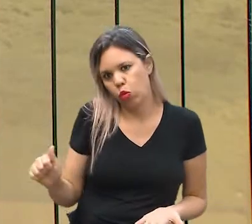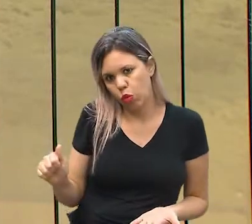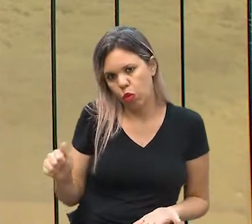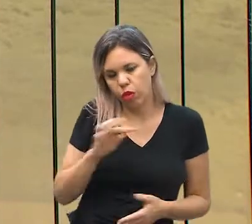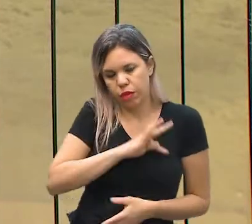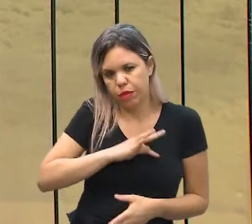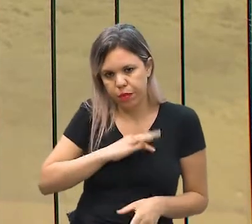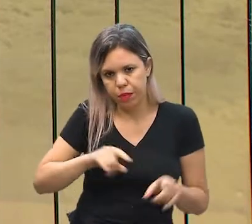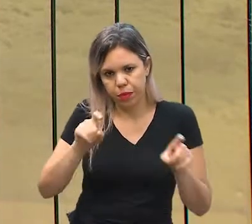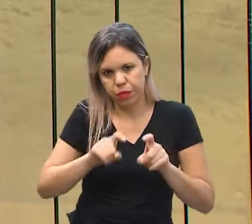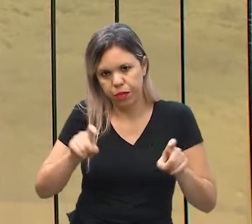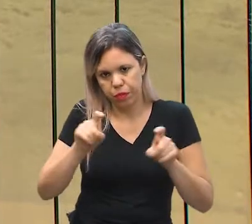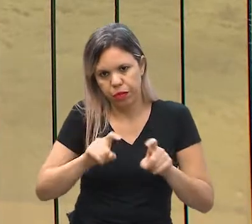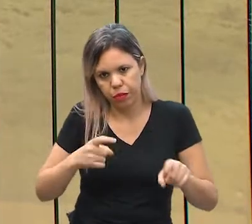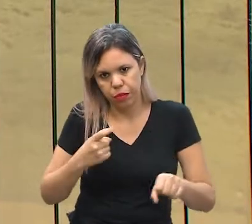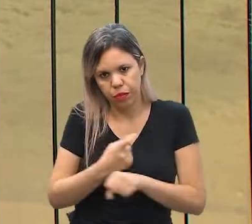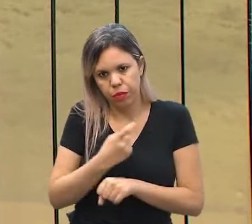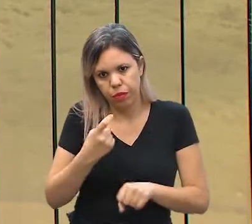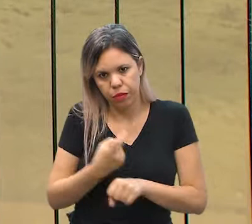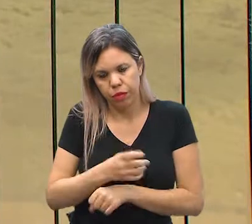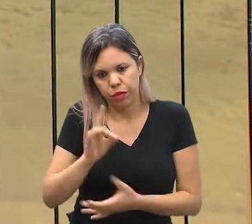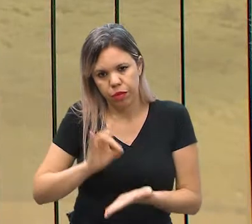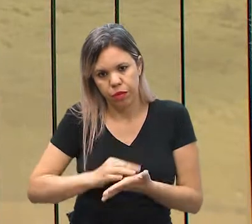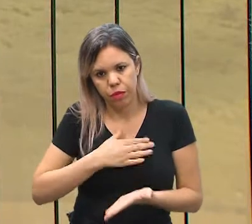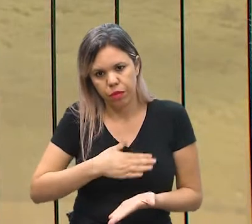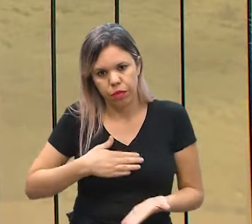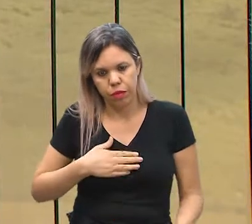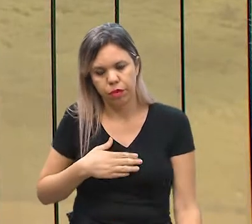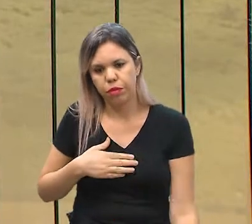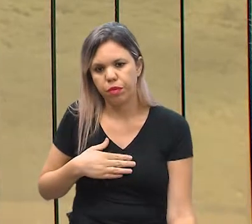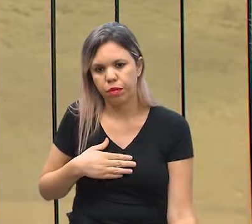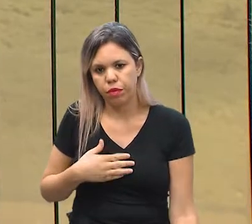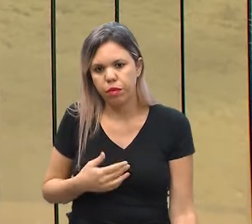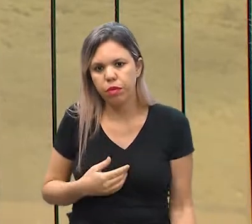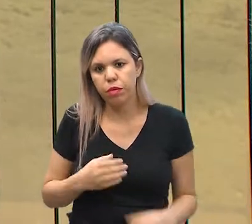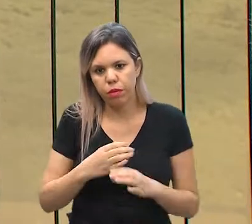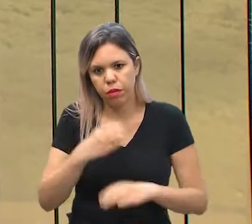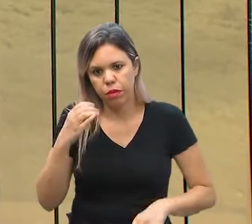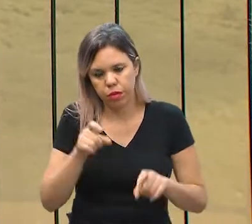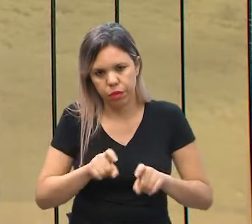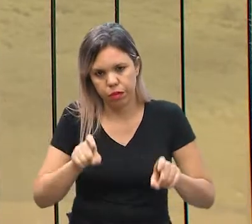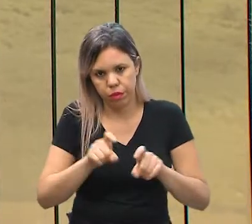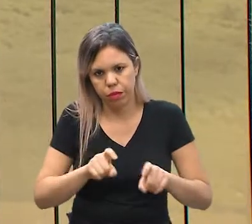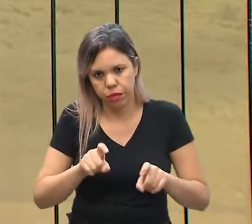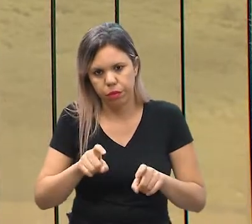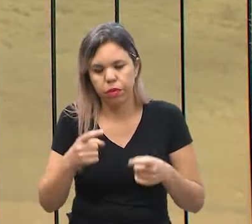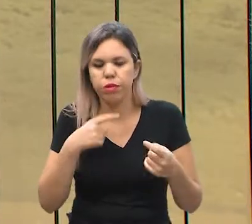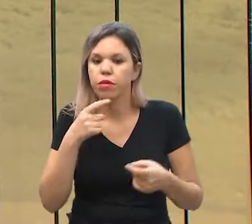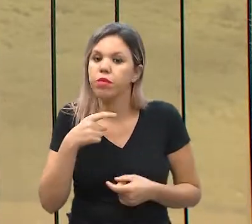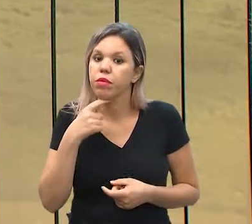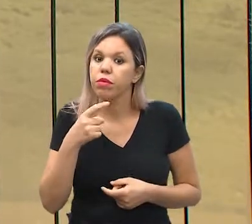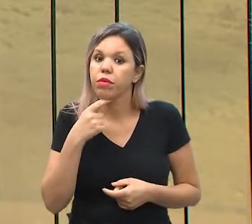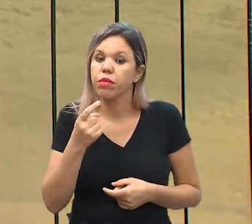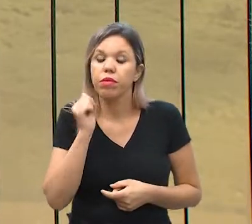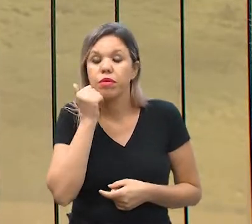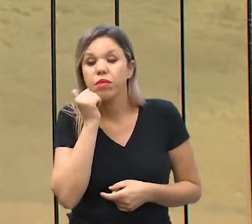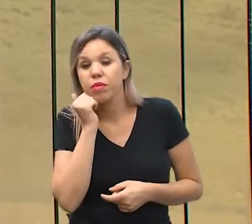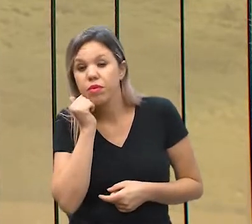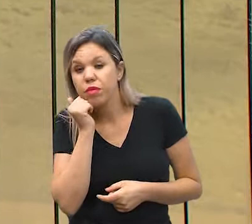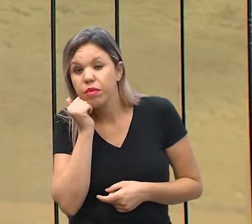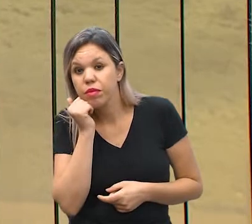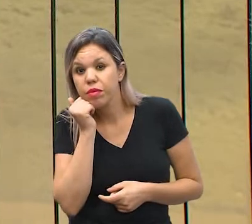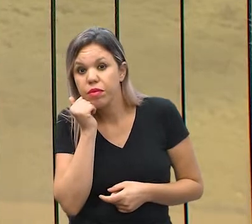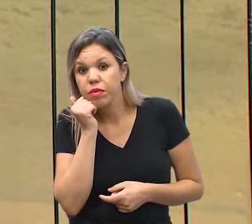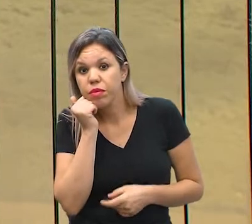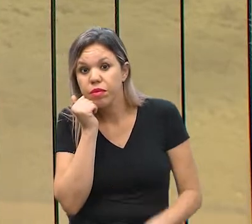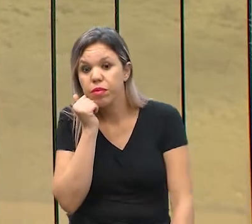técnico em informática, descobri que era aquilo que realmente gostava, e depois disso eu falei assim, não, vou fazer engenharia de computação. Fiquei até na dúvida se eu fazia